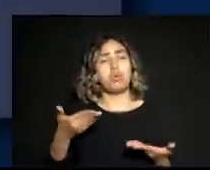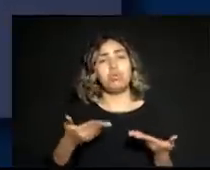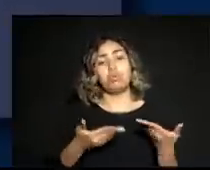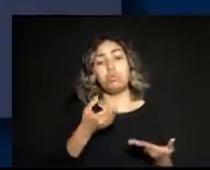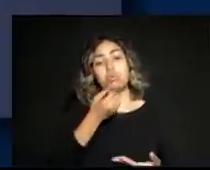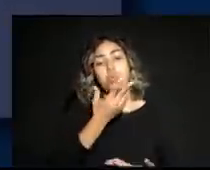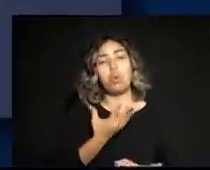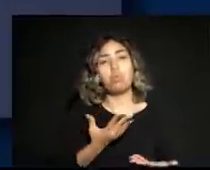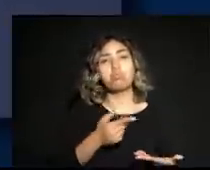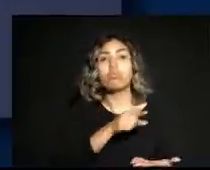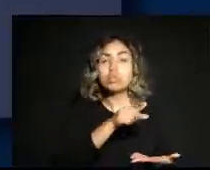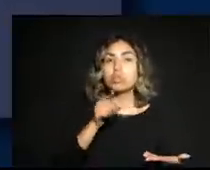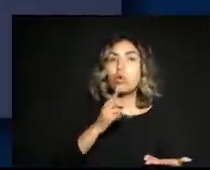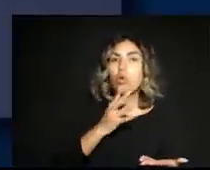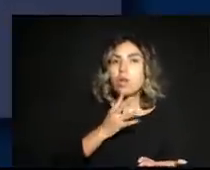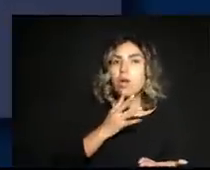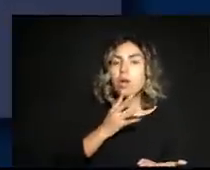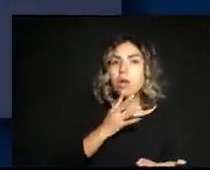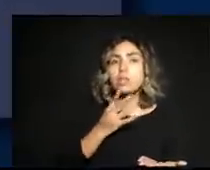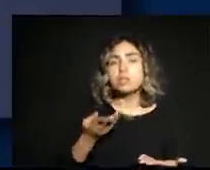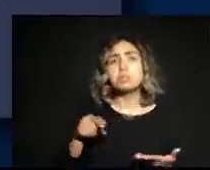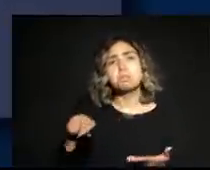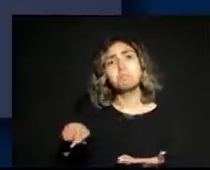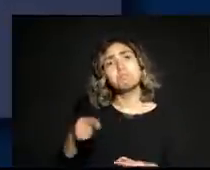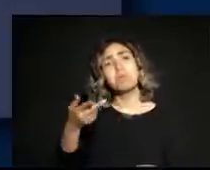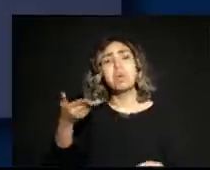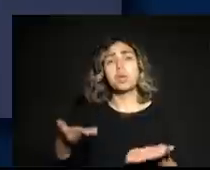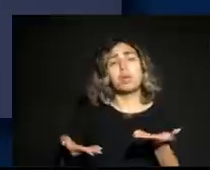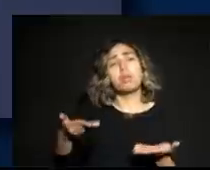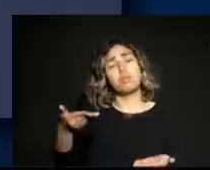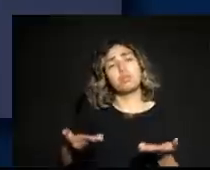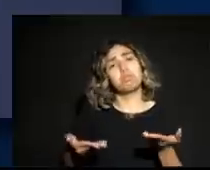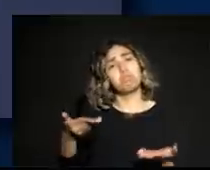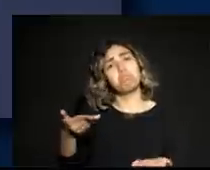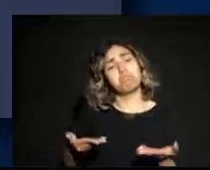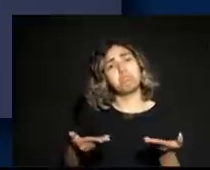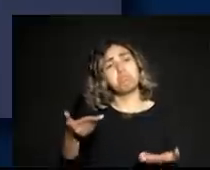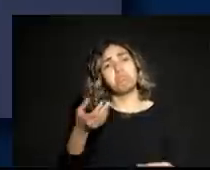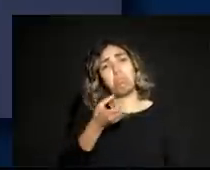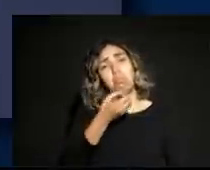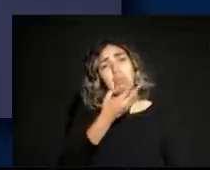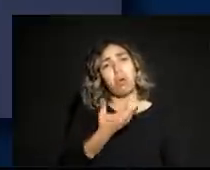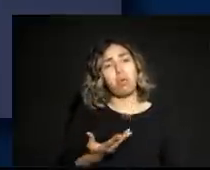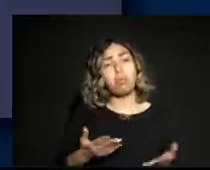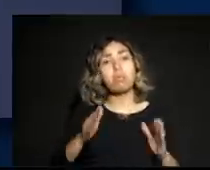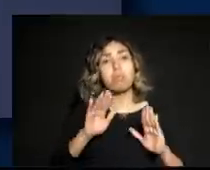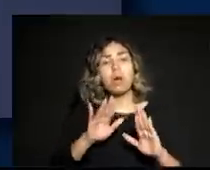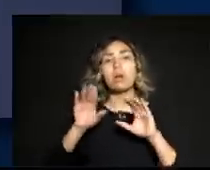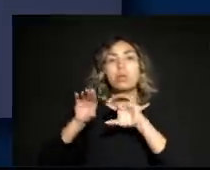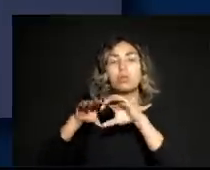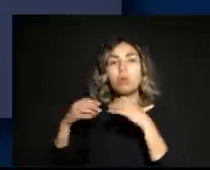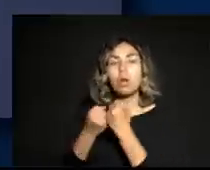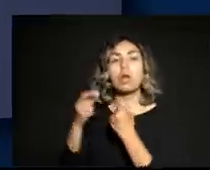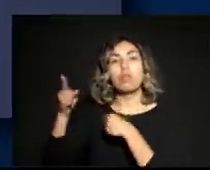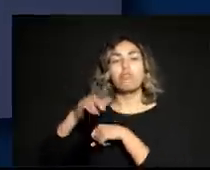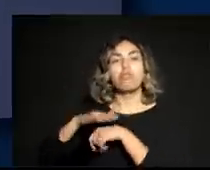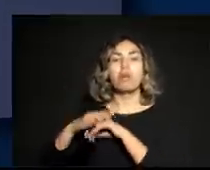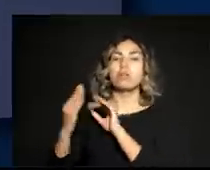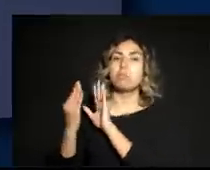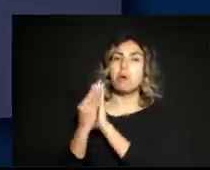para quem conhece bem o institucional não é o bom equilíbrio esse aqui o equilíbrio que o congresso legisle